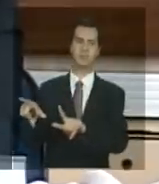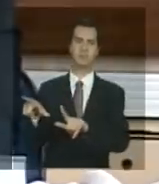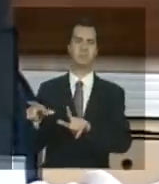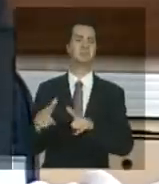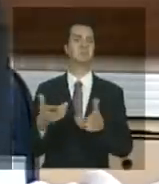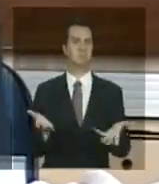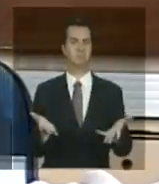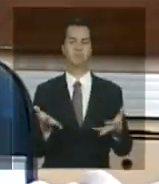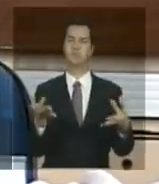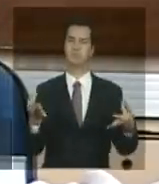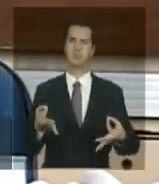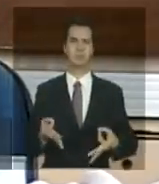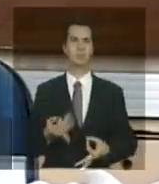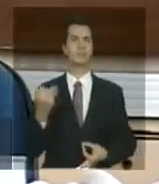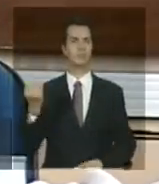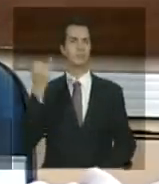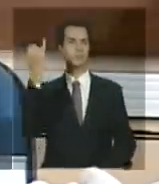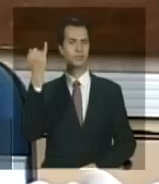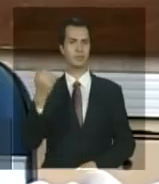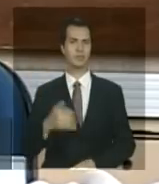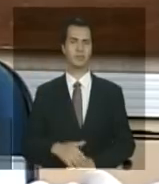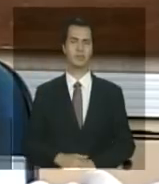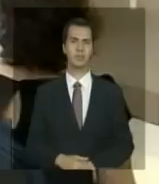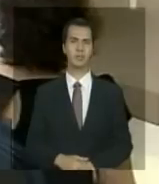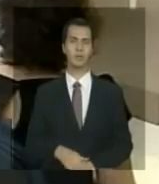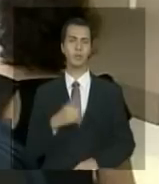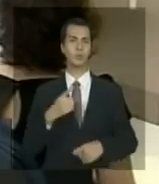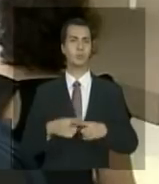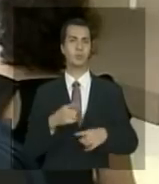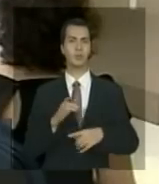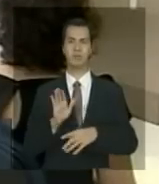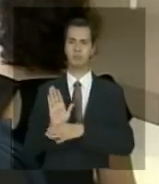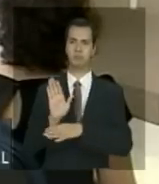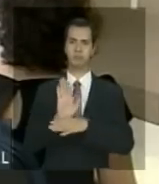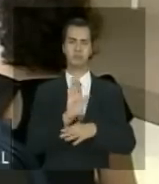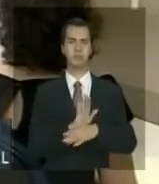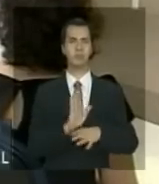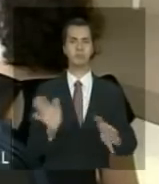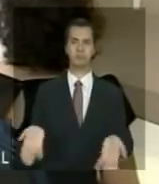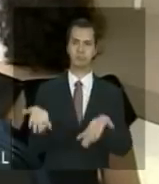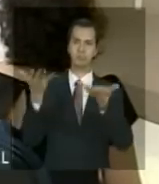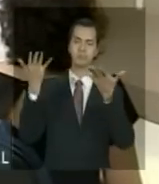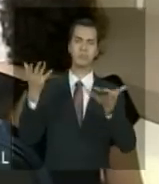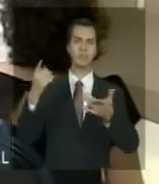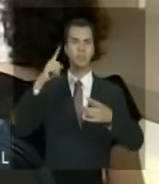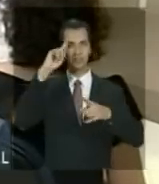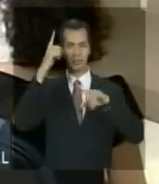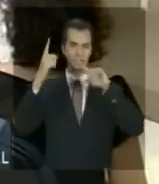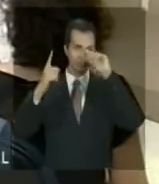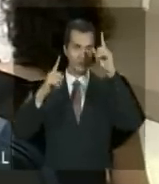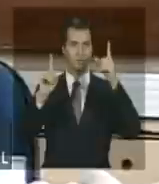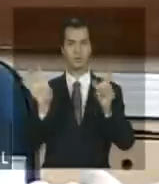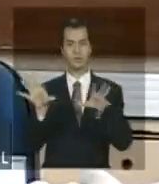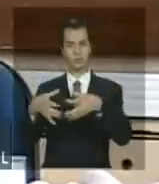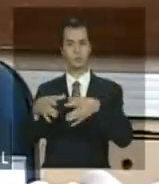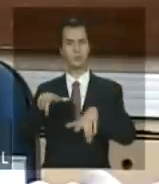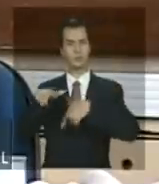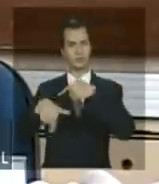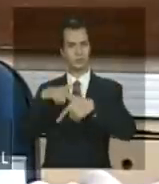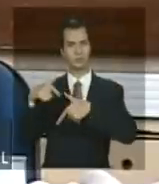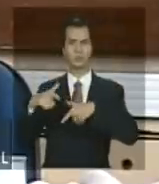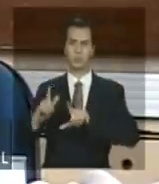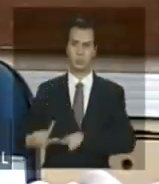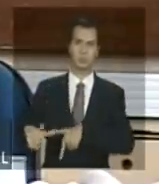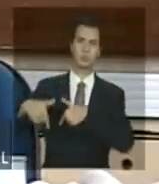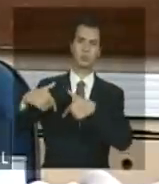uma enorme importância, né, de valorizar iniciativas e incentivar aqueles